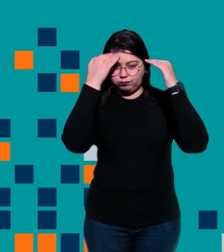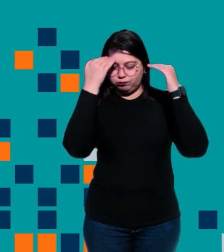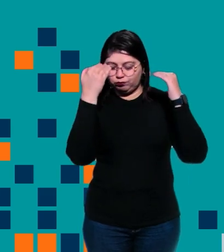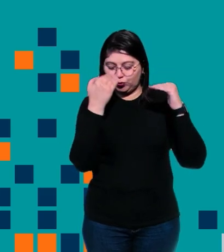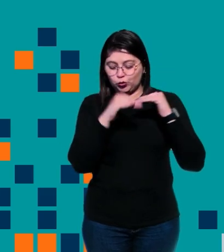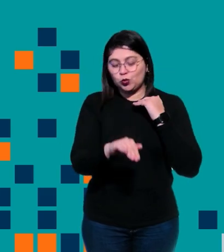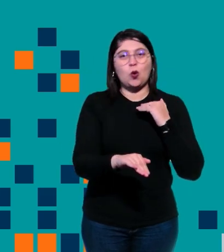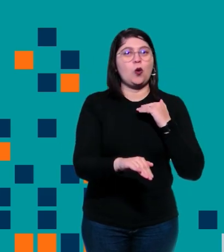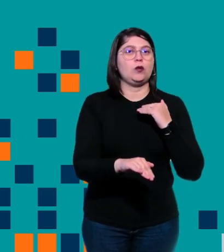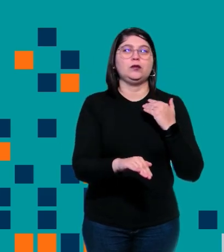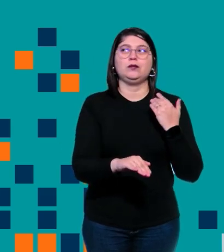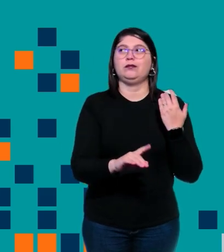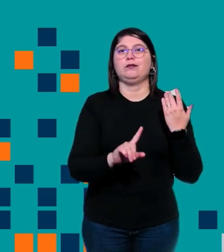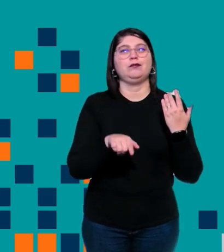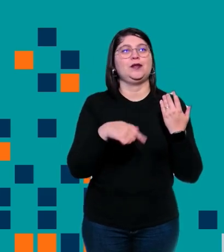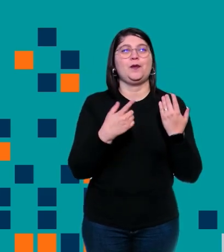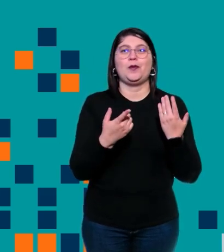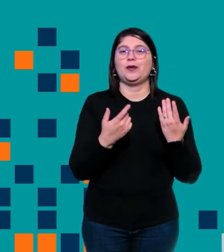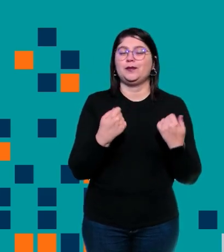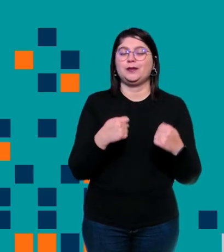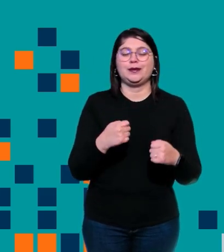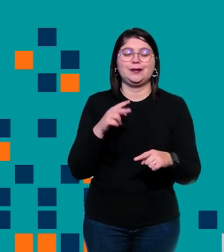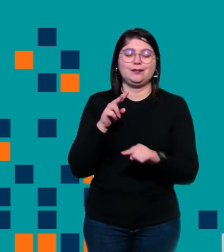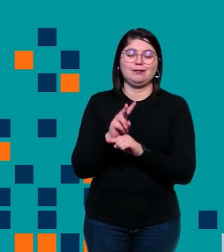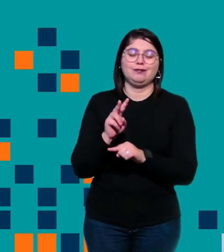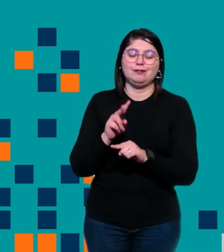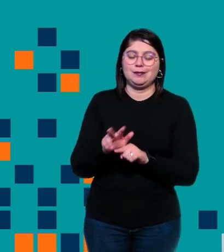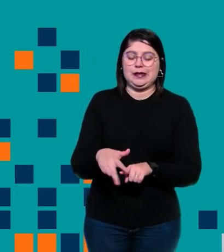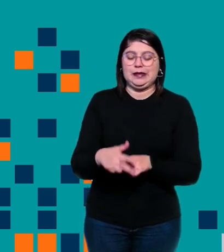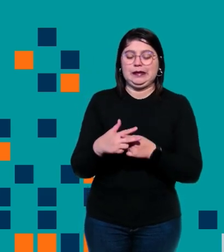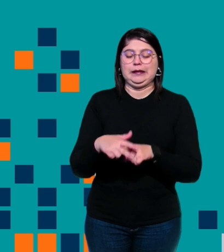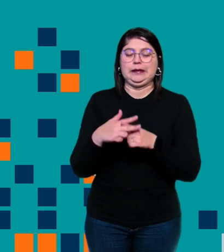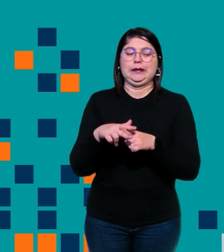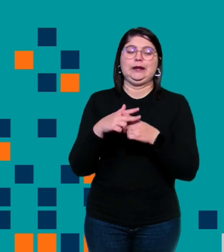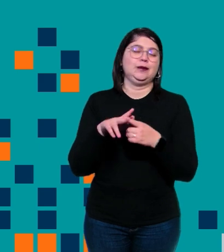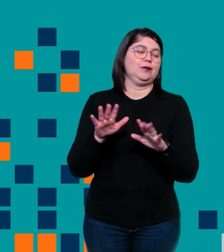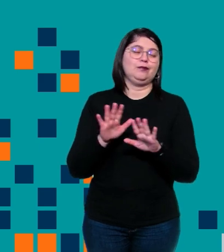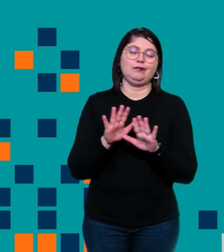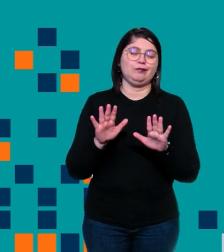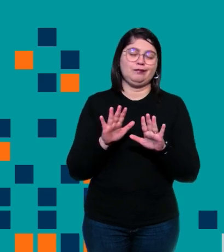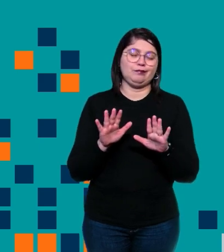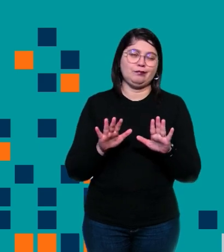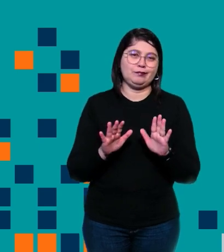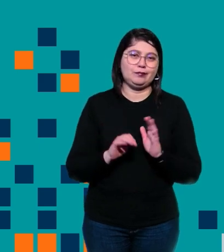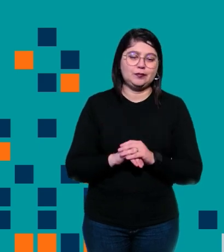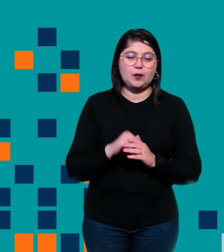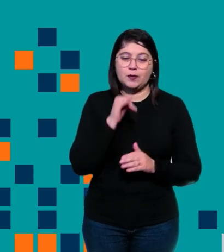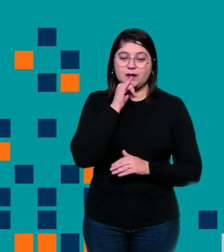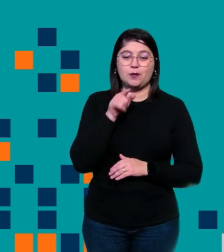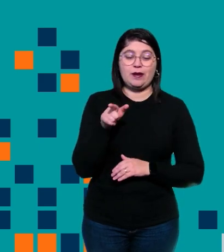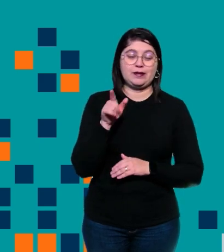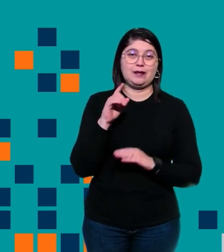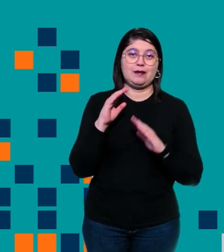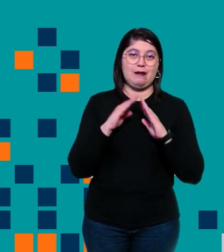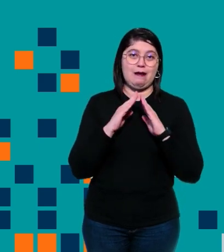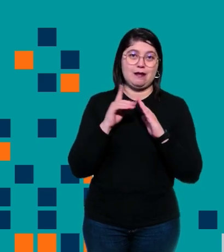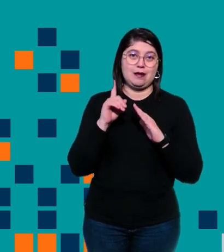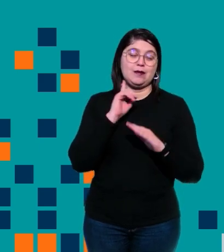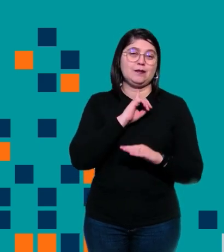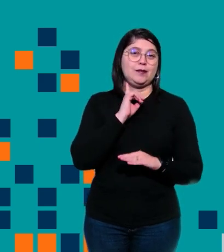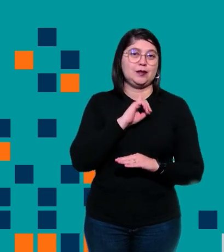você tendo muito mais manutenção. Né? Então, essa casa em Minas, na beira da